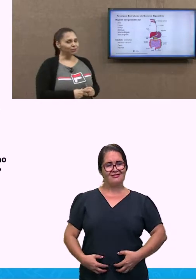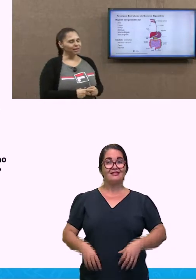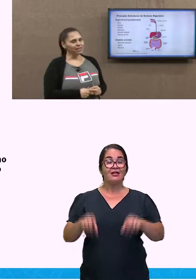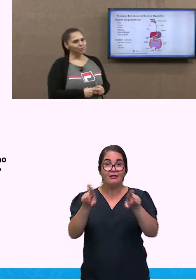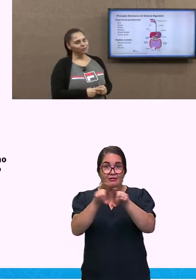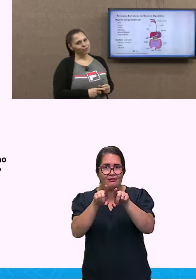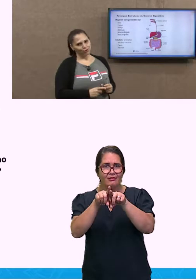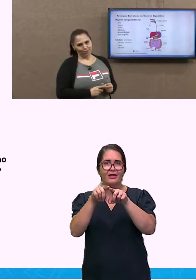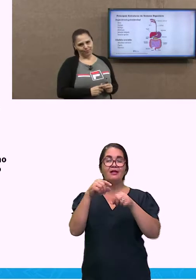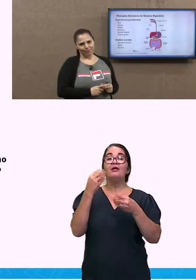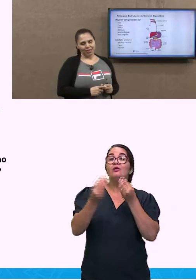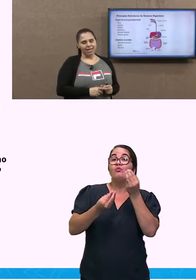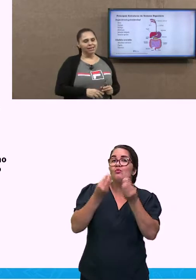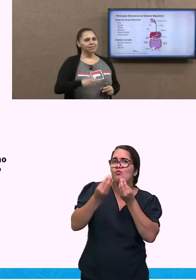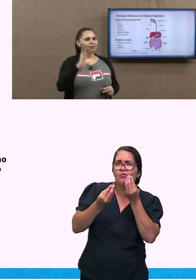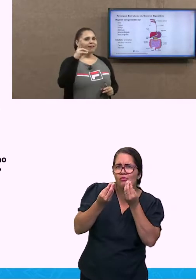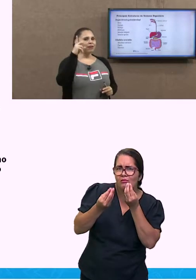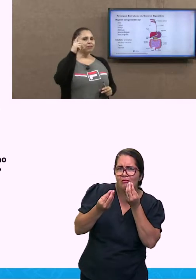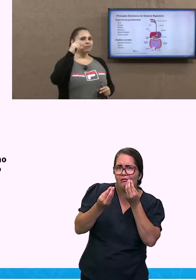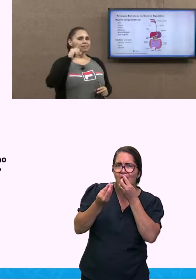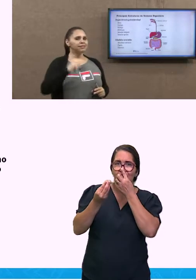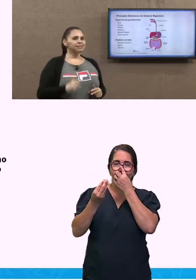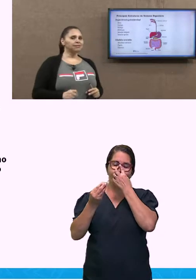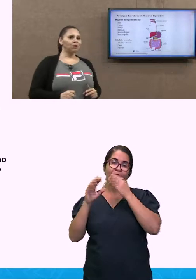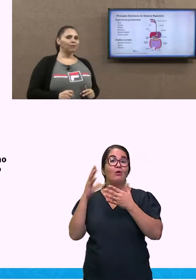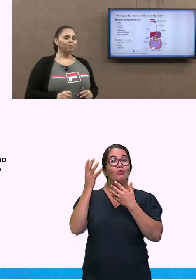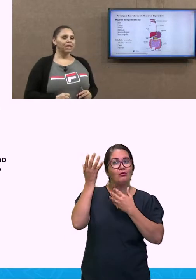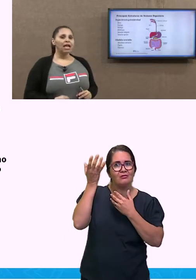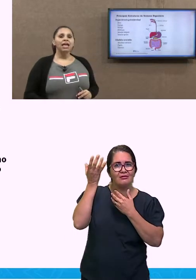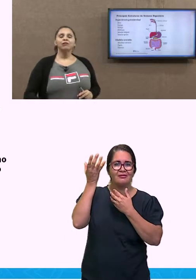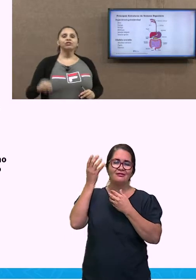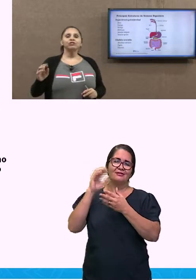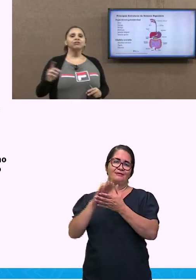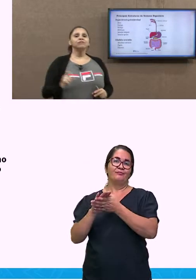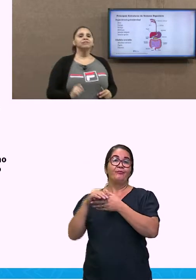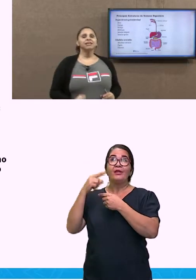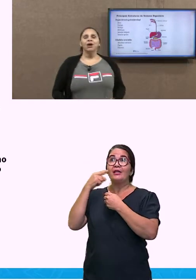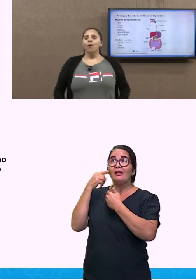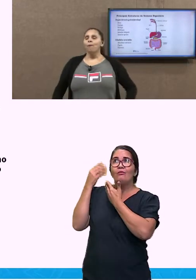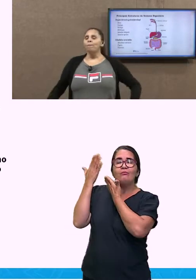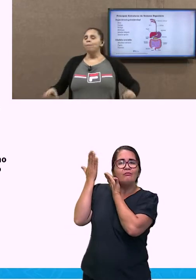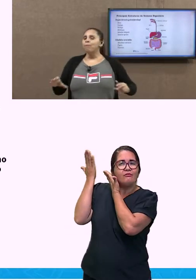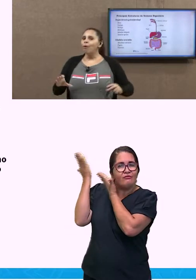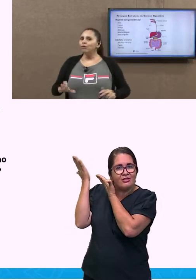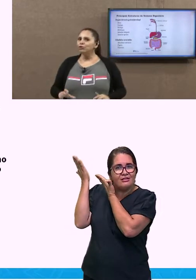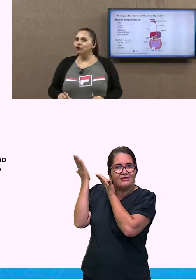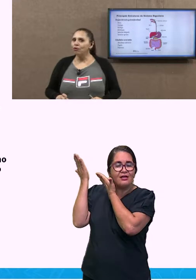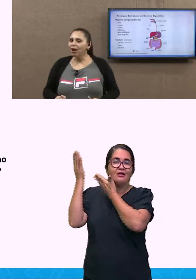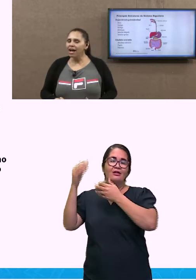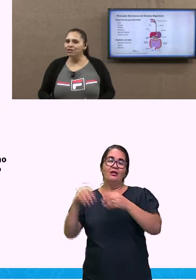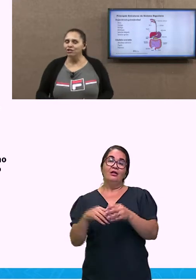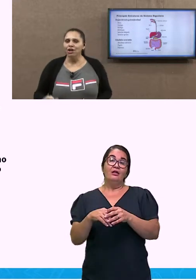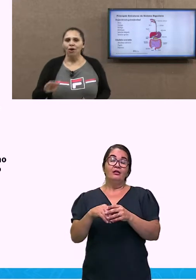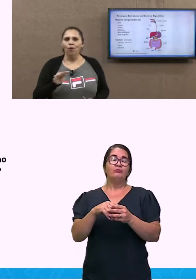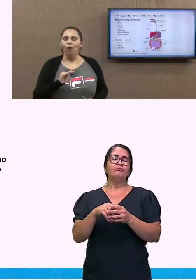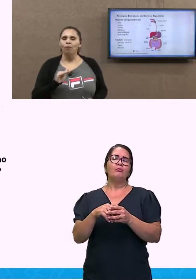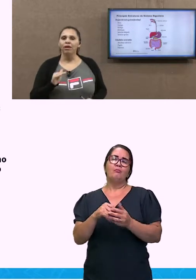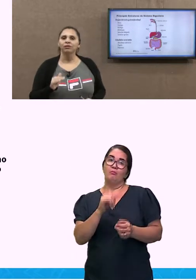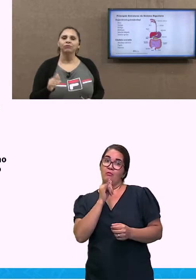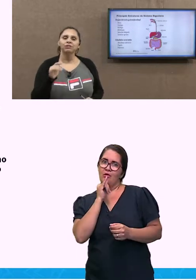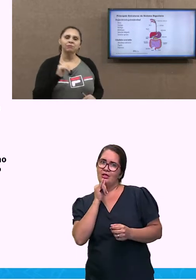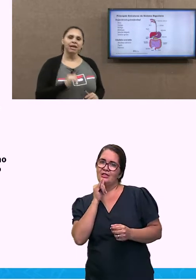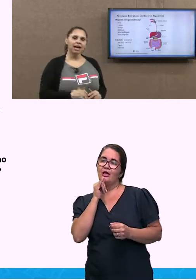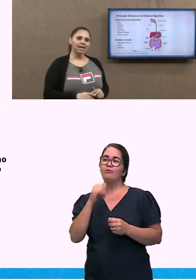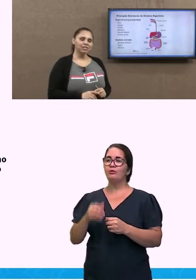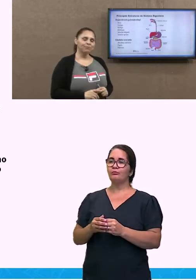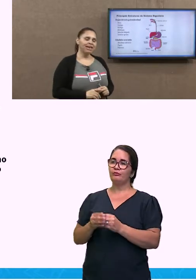salivares, como que elas funcionam. Se eu falo com você assim, ó, eu te trouxe um bolo de chocolate com